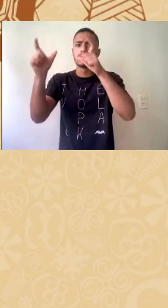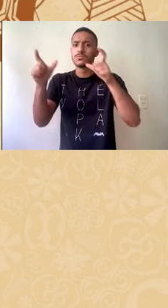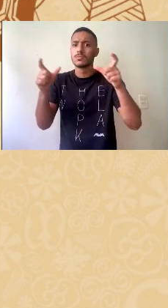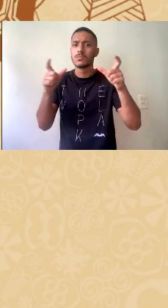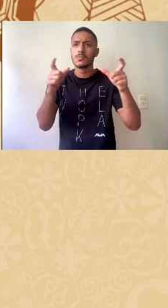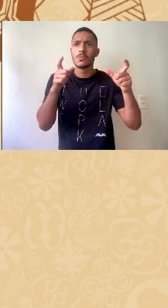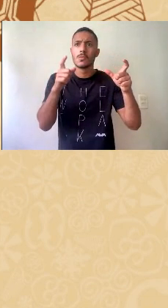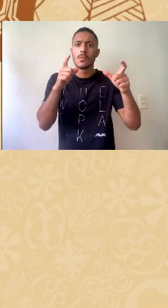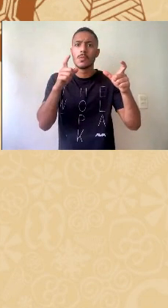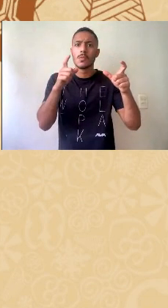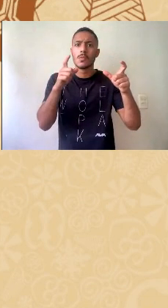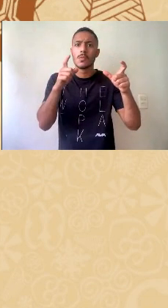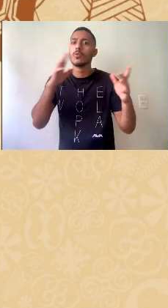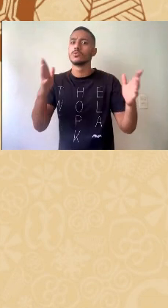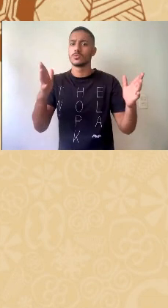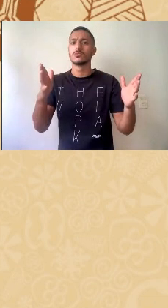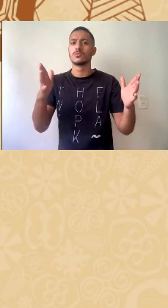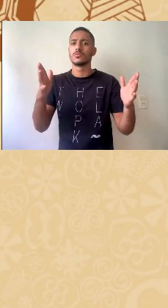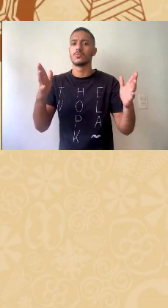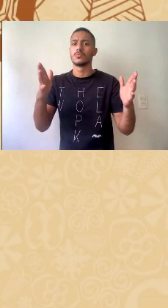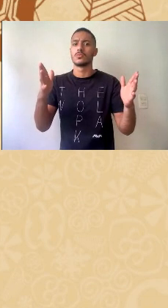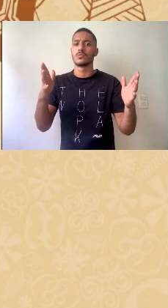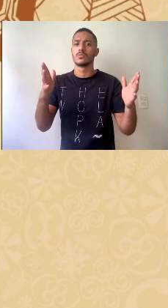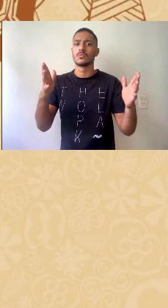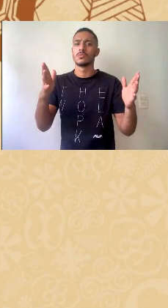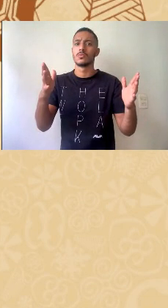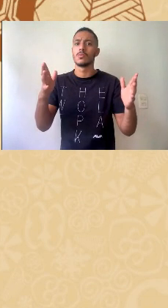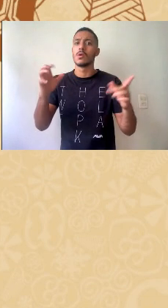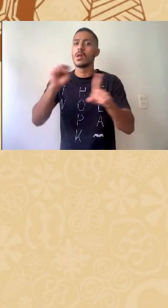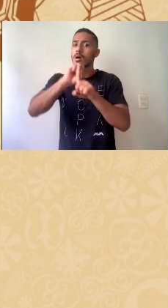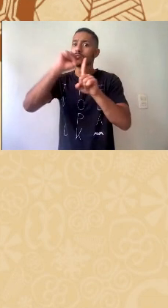Reafirmar isso para uma parcela da população.